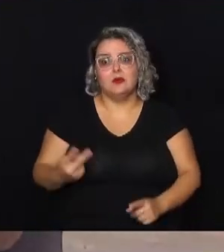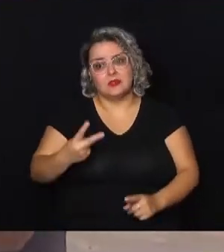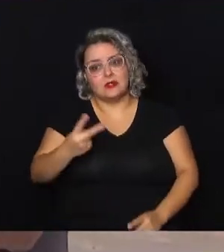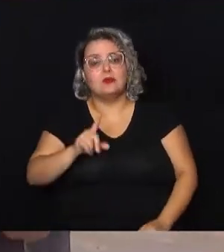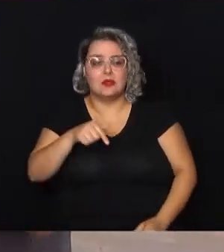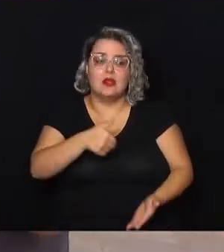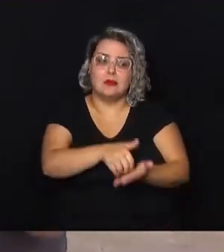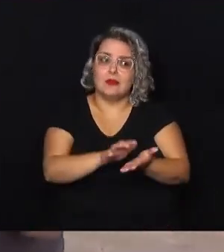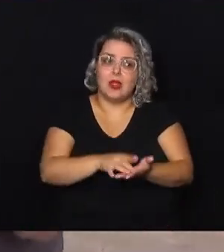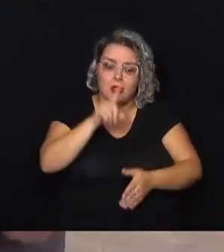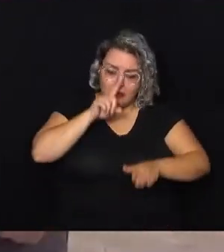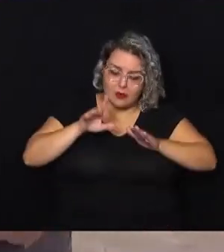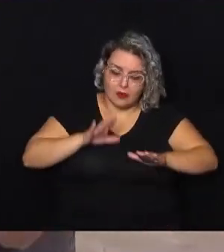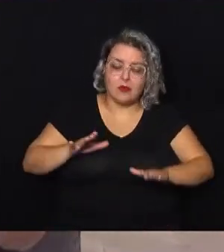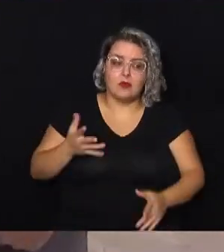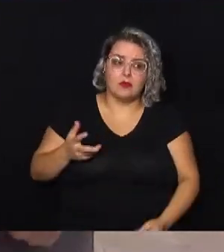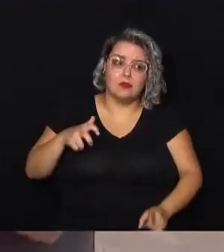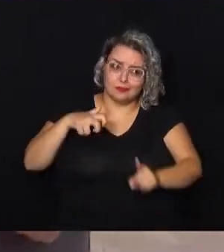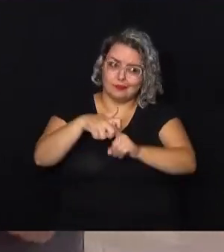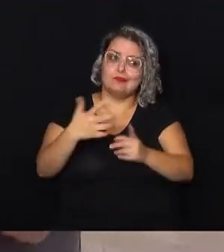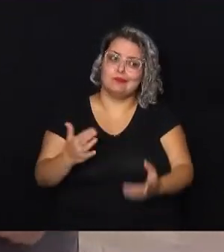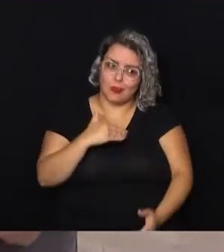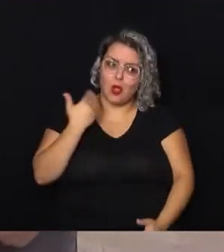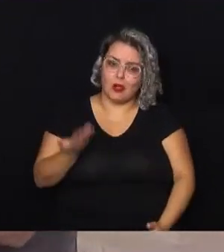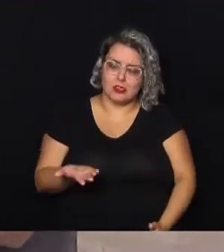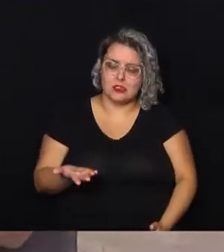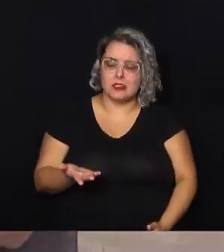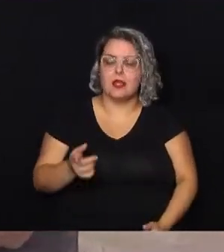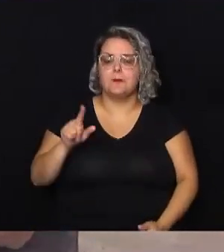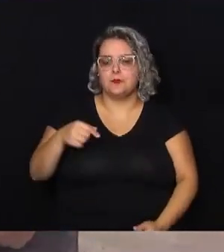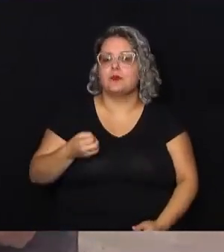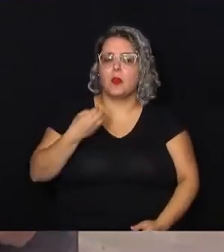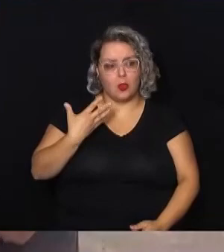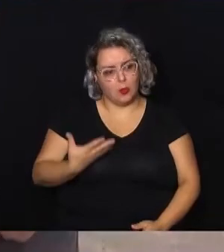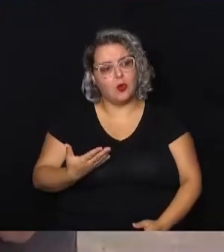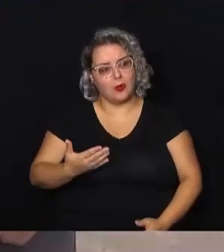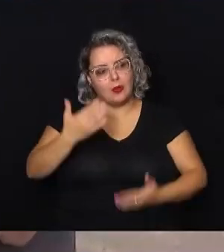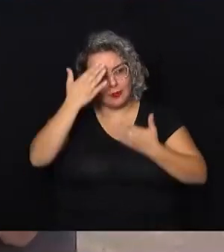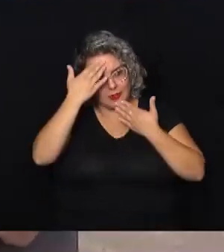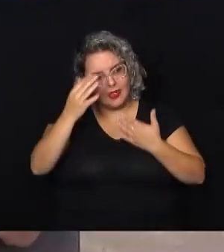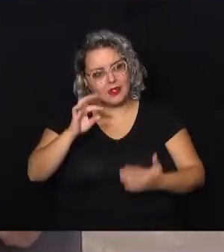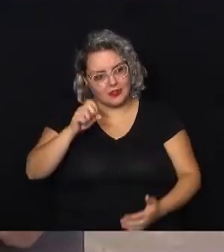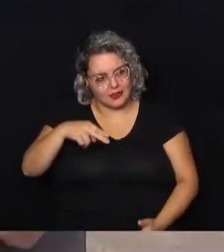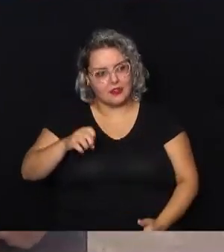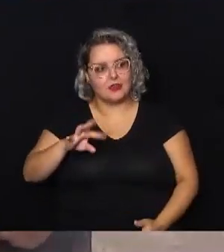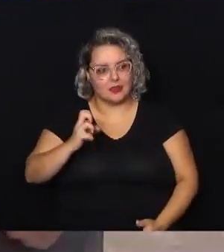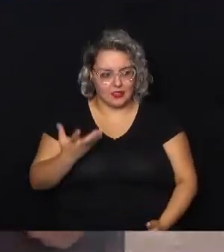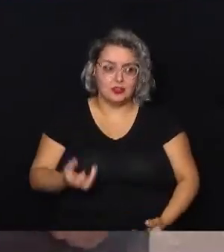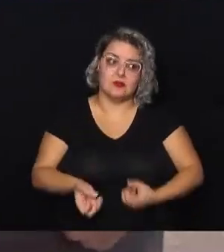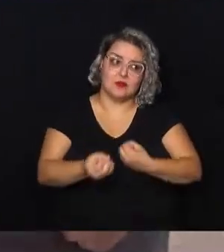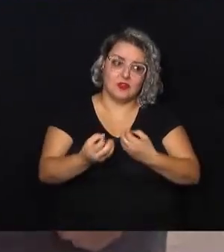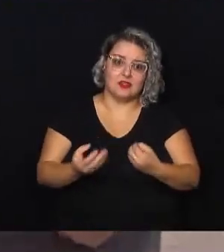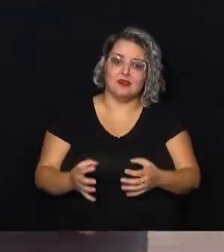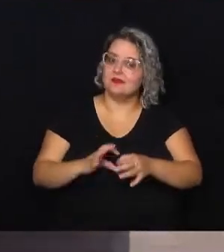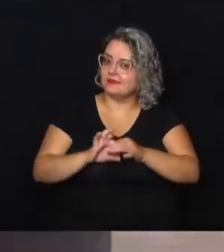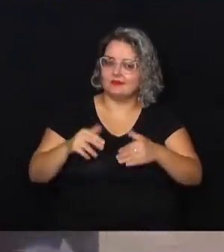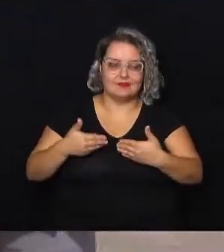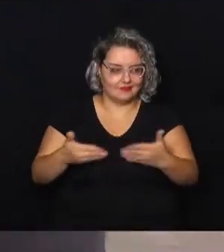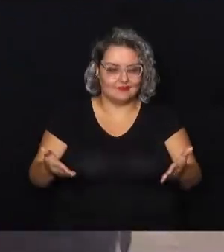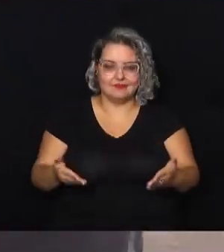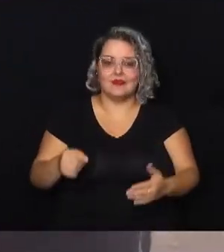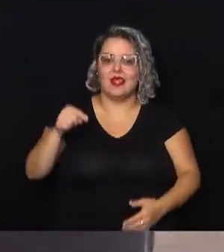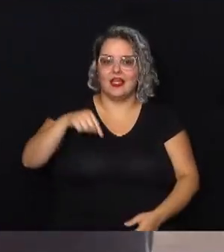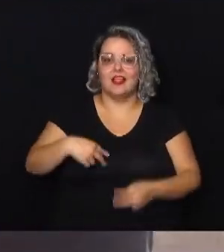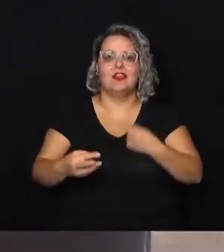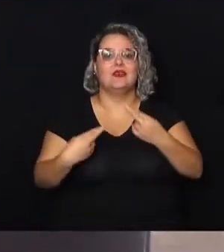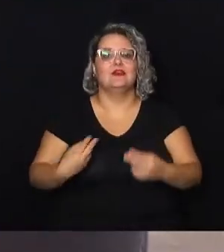vidas, evitar um sinistro de trânsito, né? Boa, é isso aí. Muito obrigado, viu, Tenente, pelas suas informações. Estamos à disposição. Como eu disse, estamos aqui, não é,